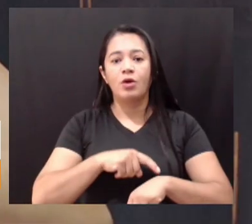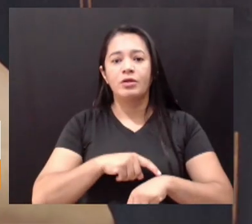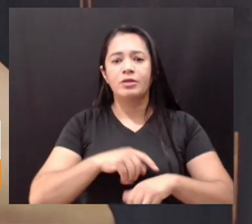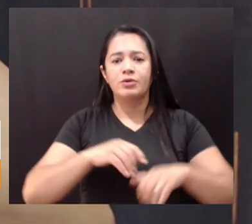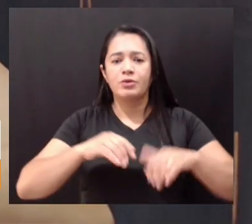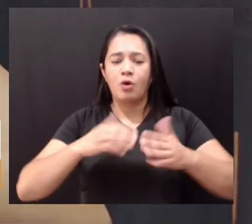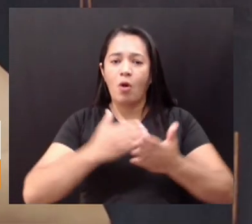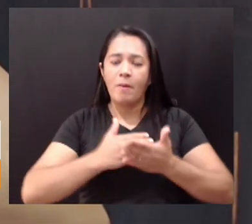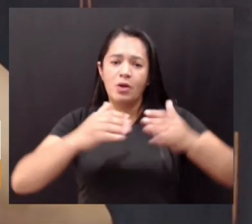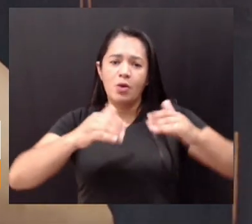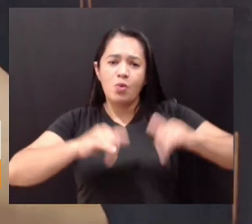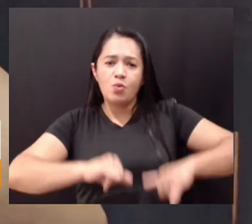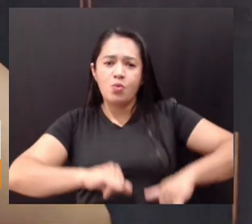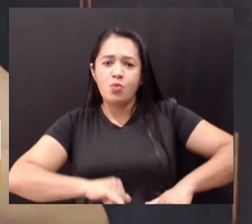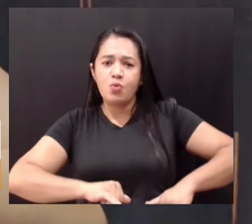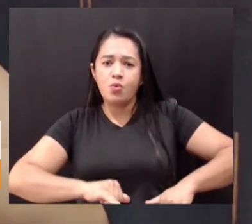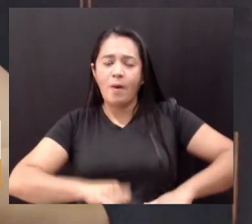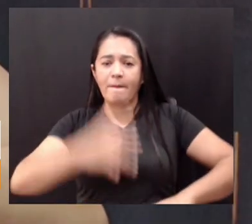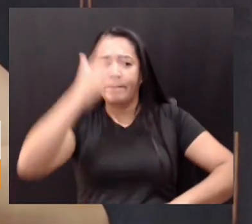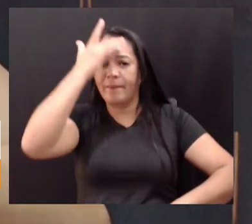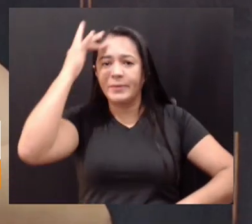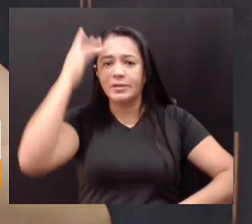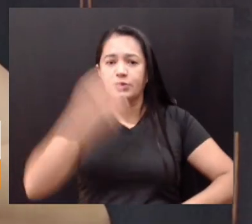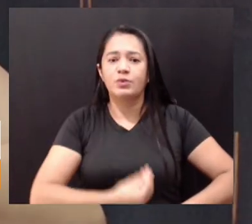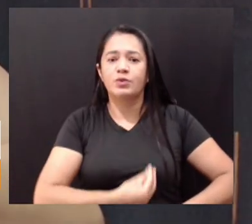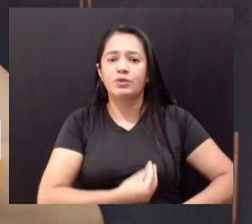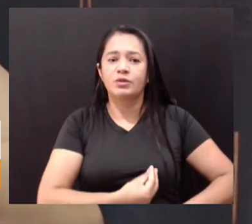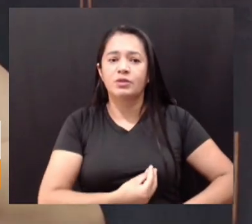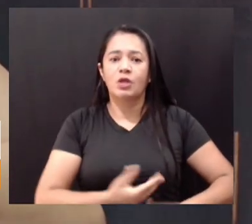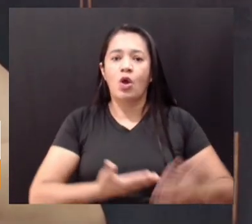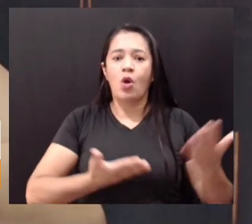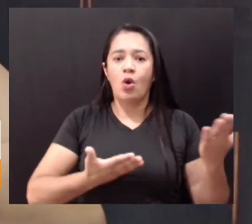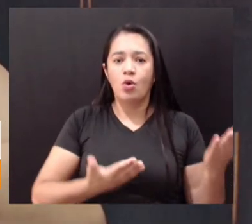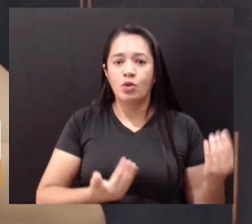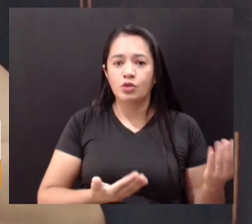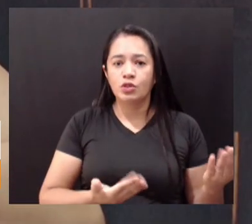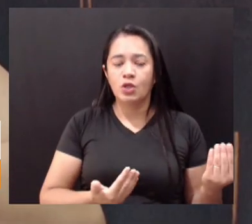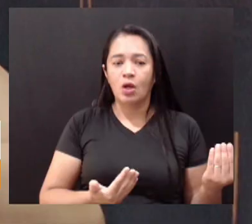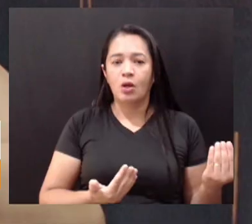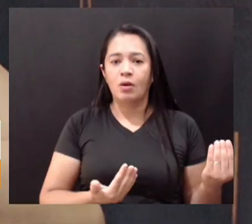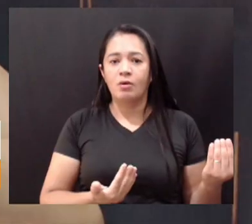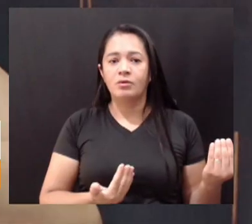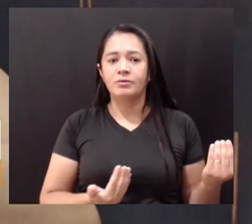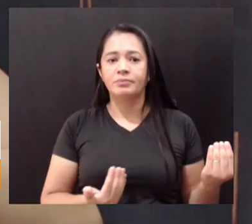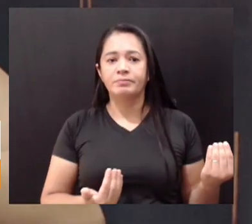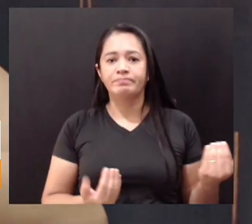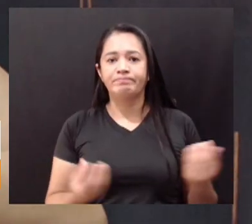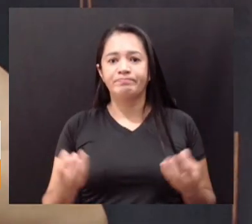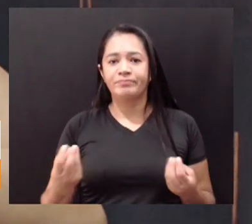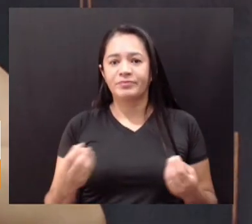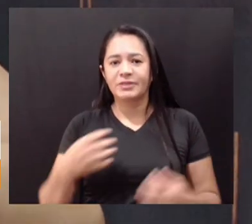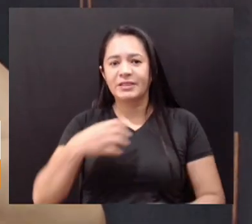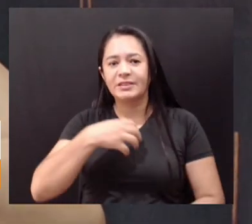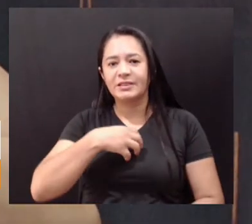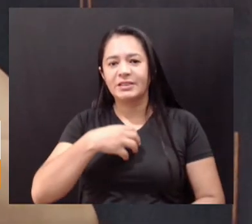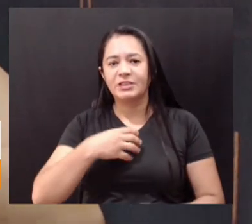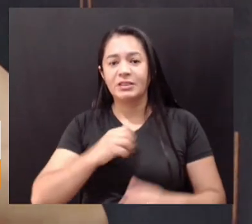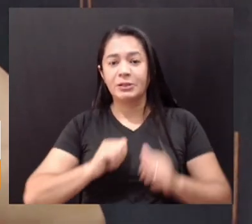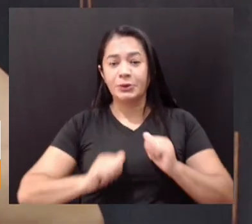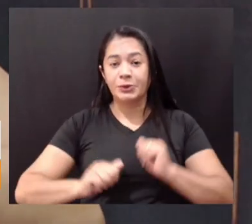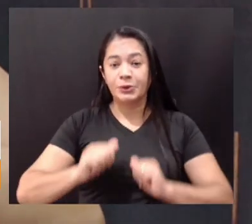para quem está vivendo, né, o jovem que está vivendo isso. Então, esses sintomas de muita ansiedade, de